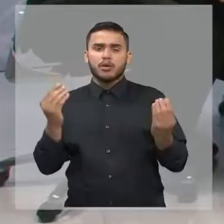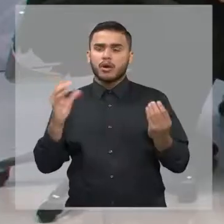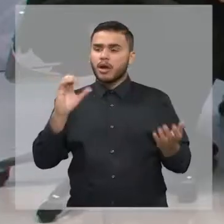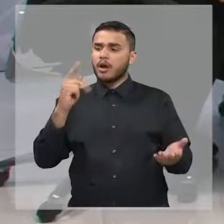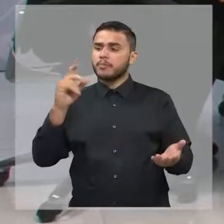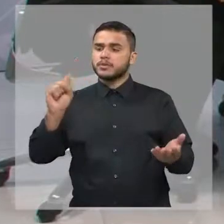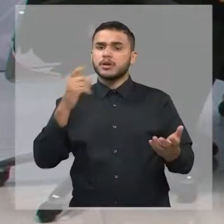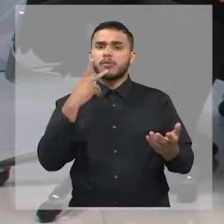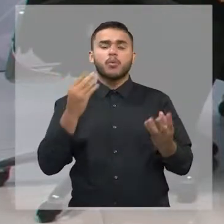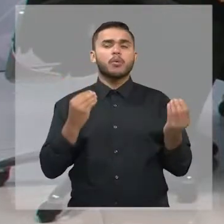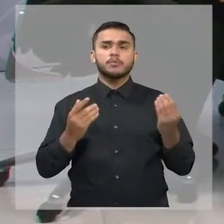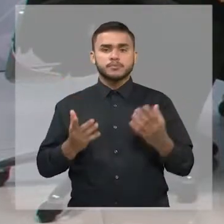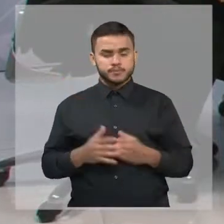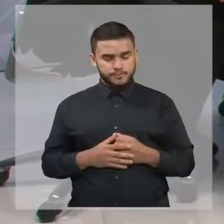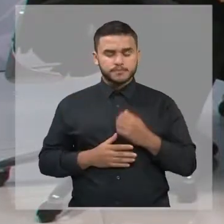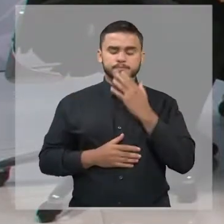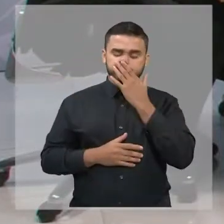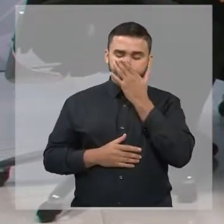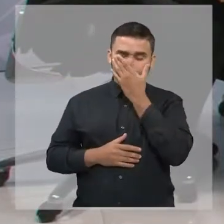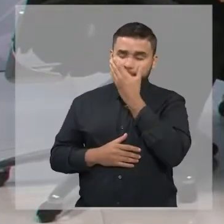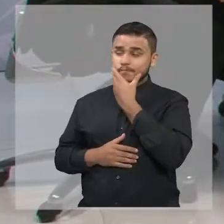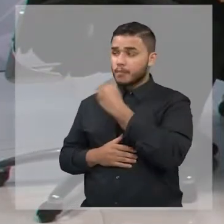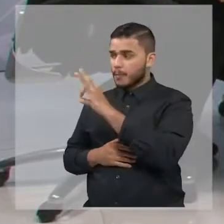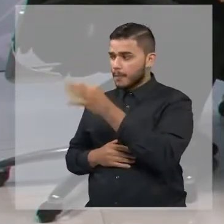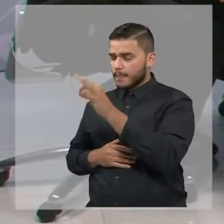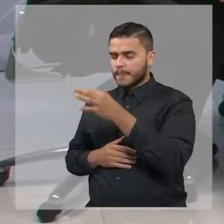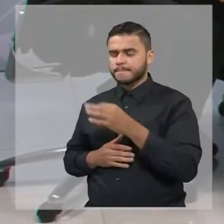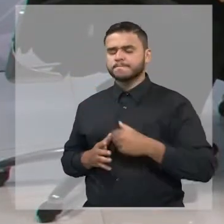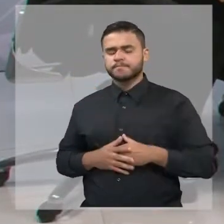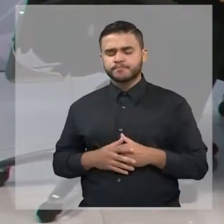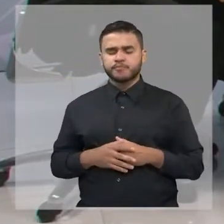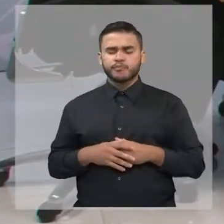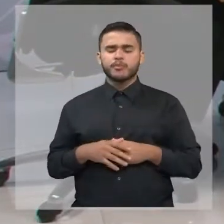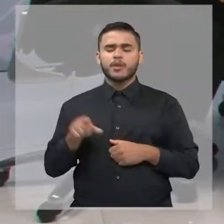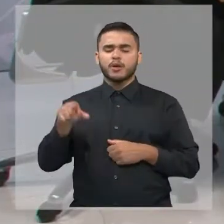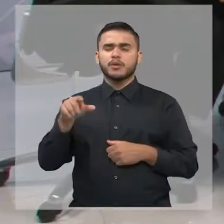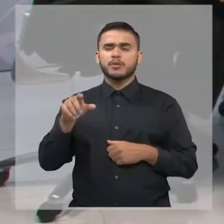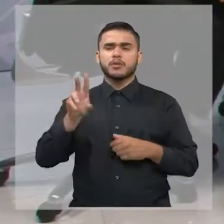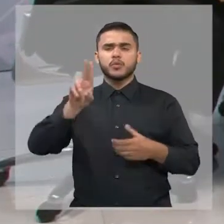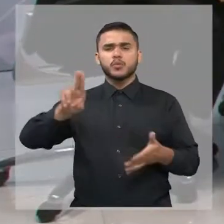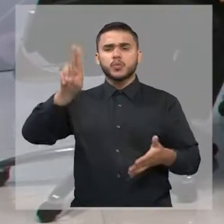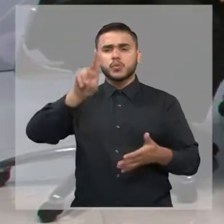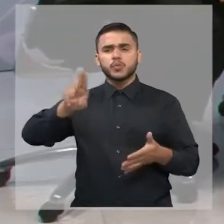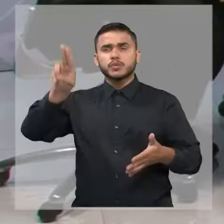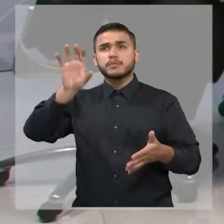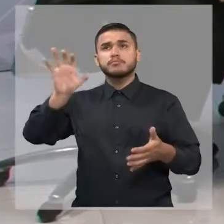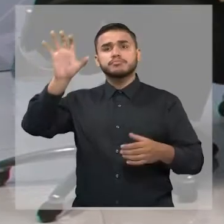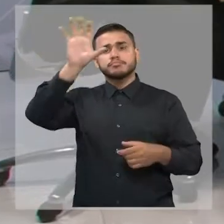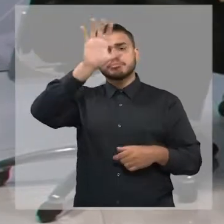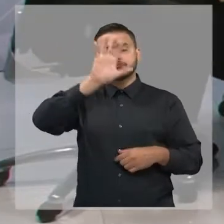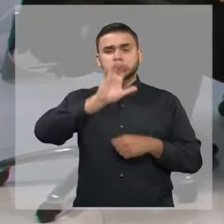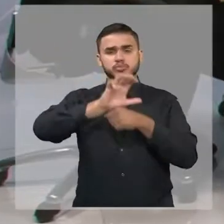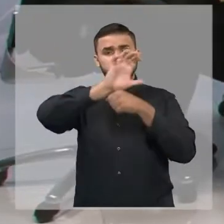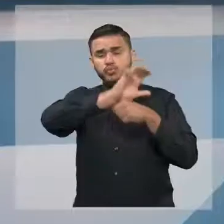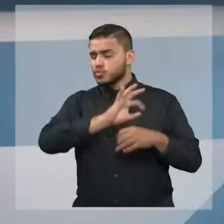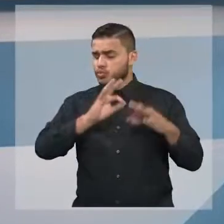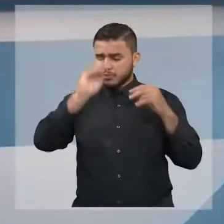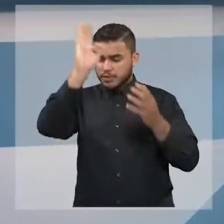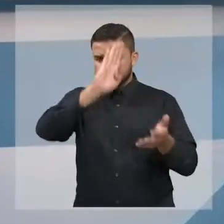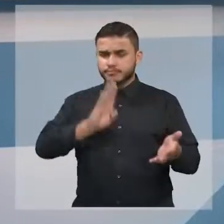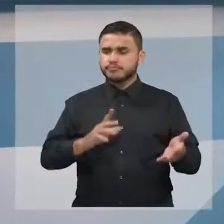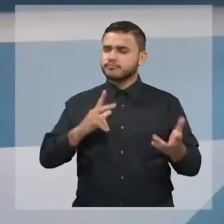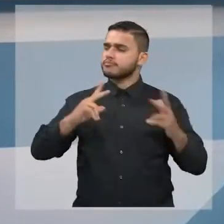O discurso sobre privatização das universidades públicas no Brasil, ele não é novo. Né? Ele